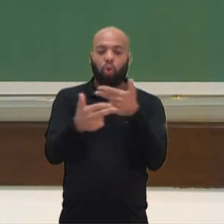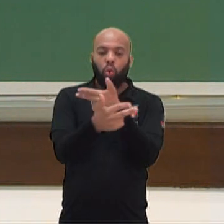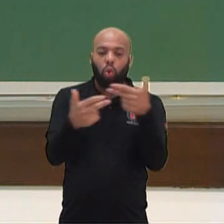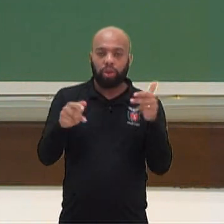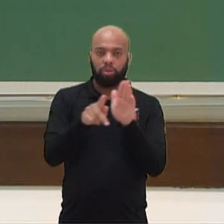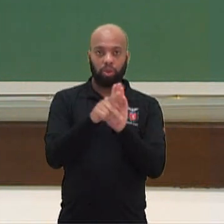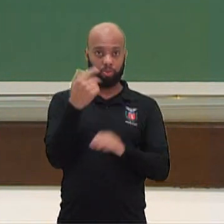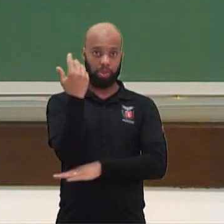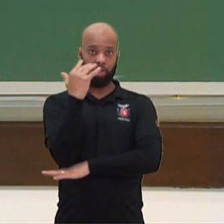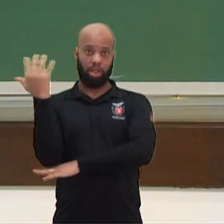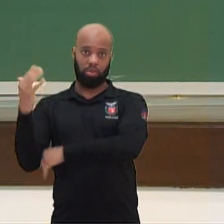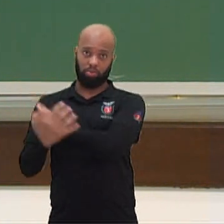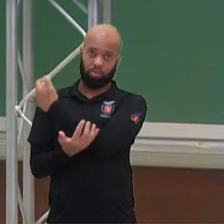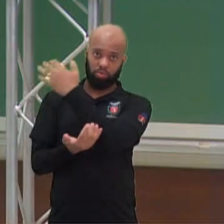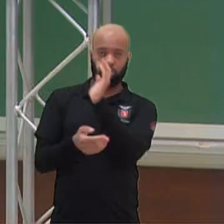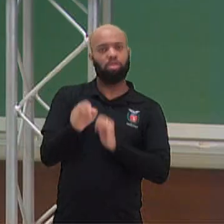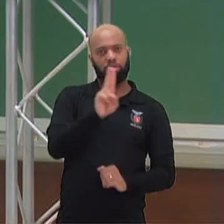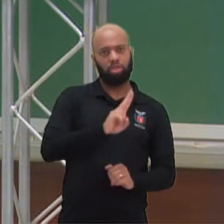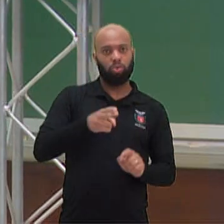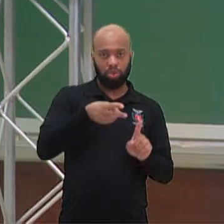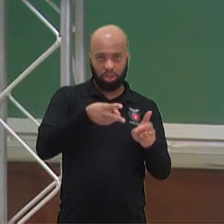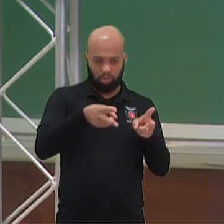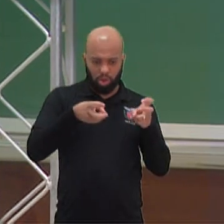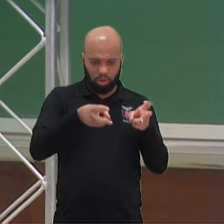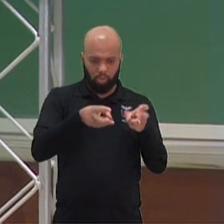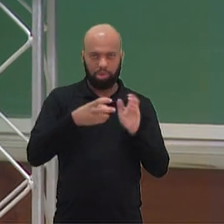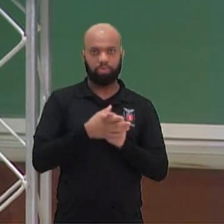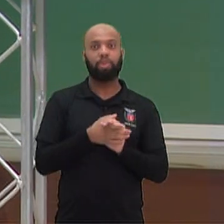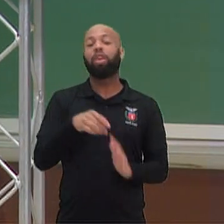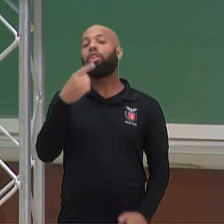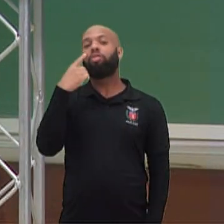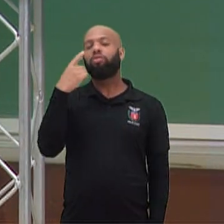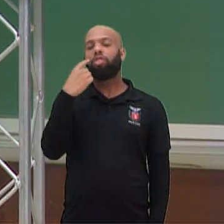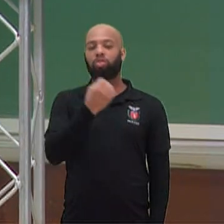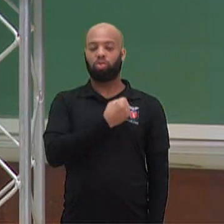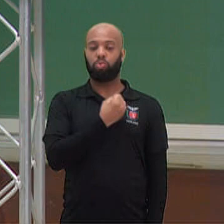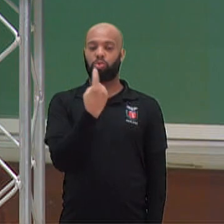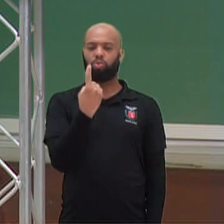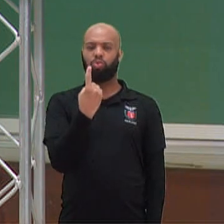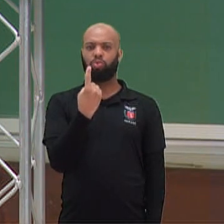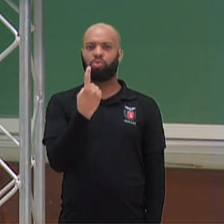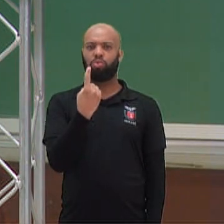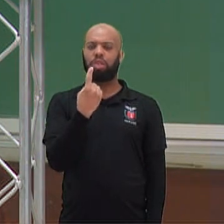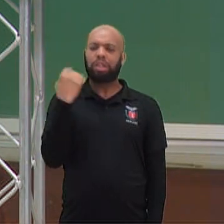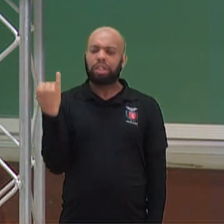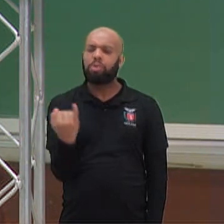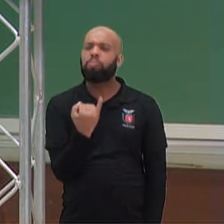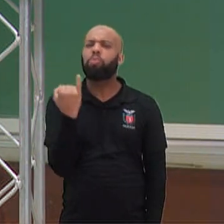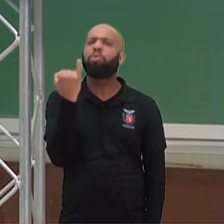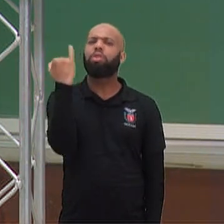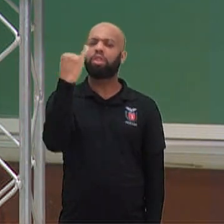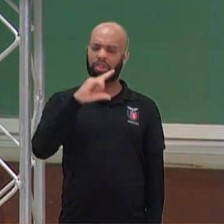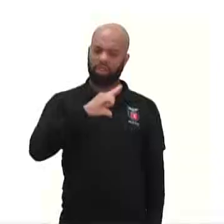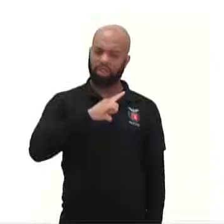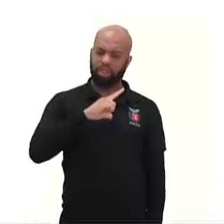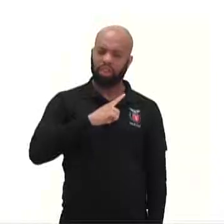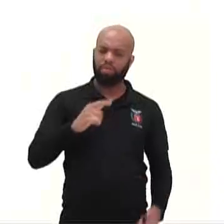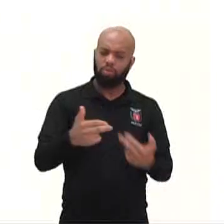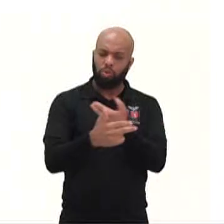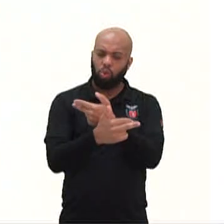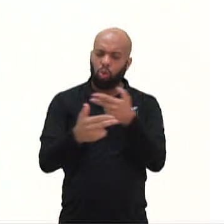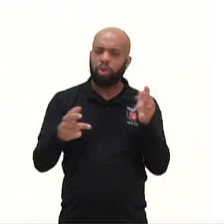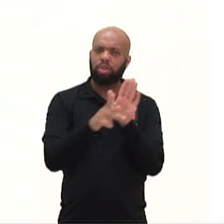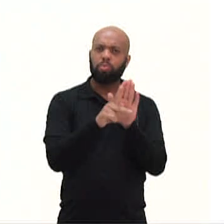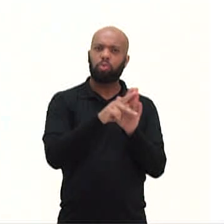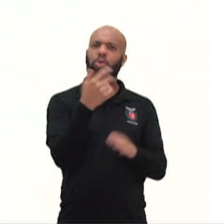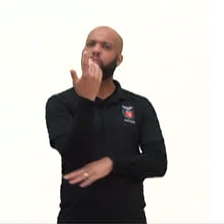naturais? Vamos verificar então como que ficou. Então, número 1, qual a importância dos recursos naturais? E aí você tem que lembrar o